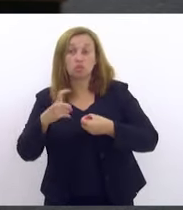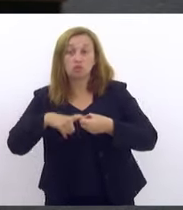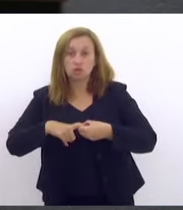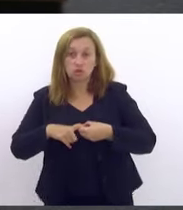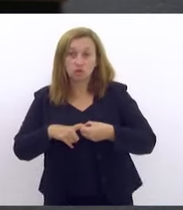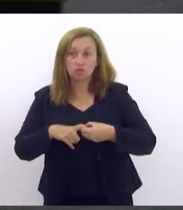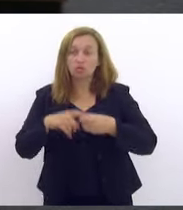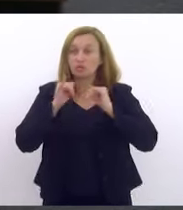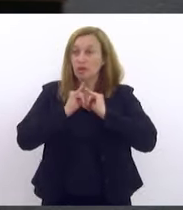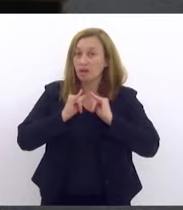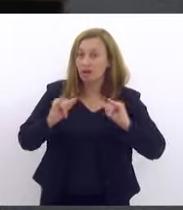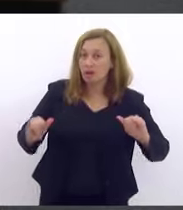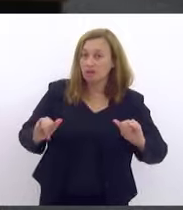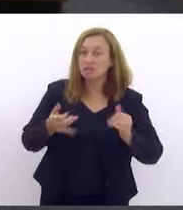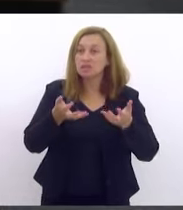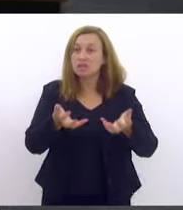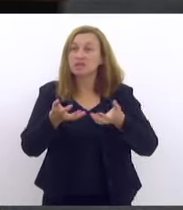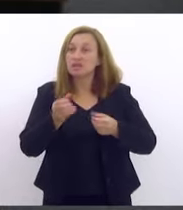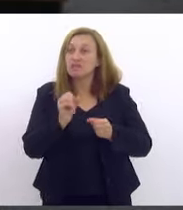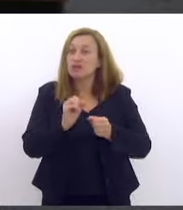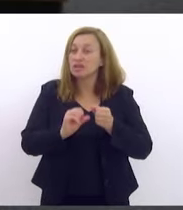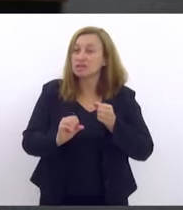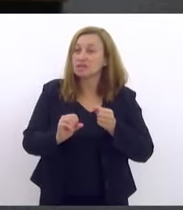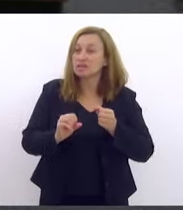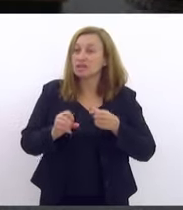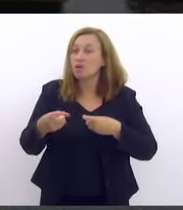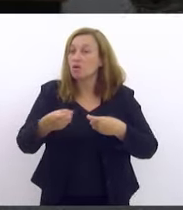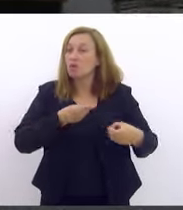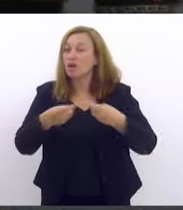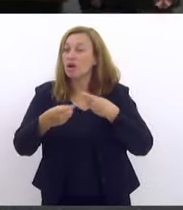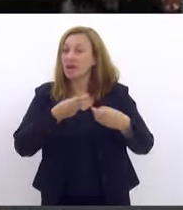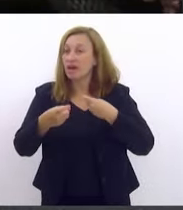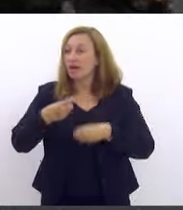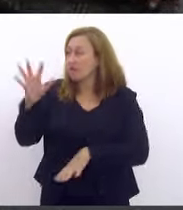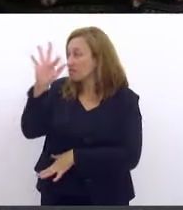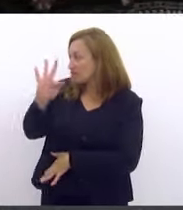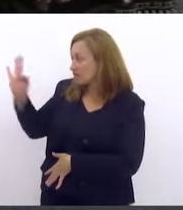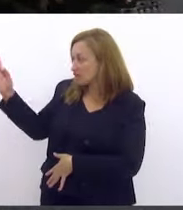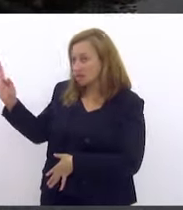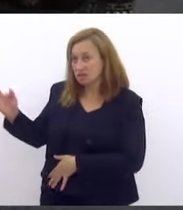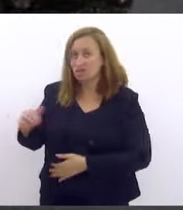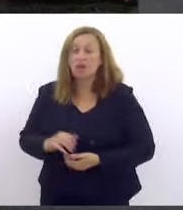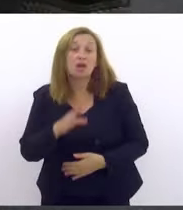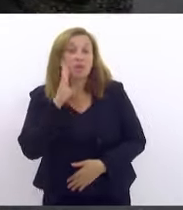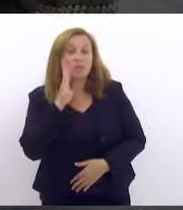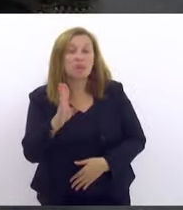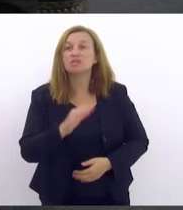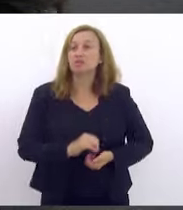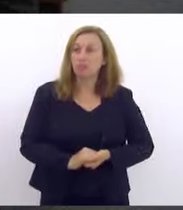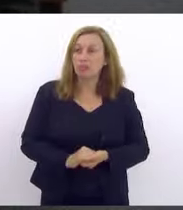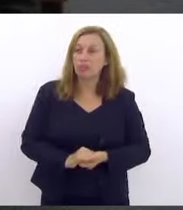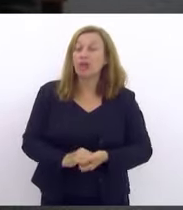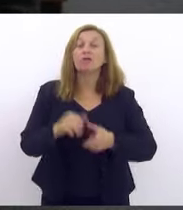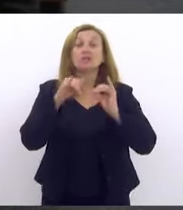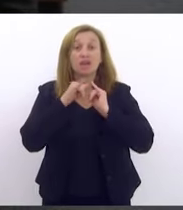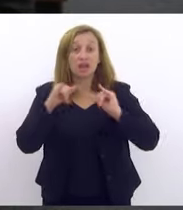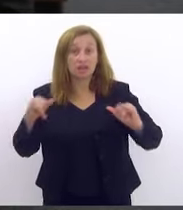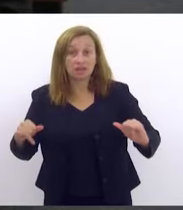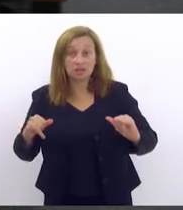são declarações de querer fazer uma guerra interfederativa e, principalmente, são